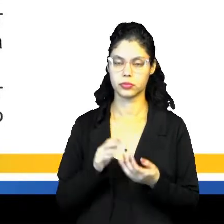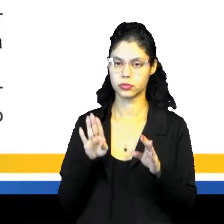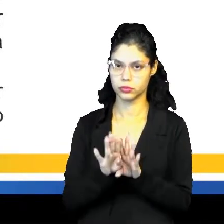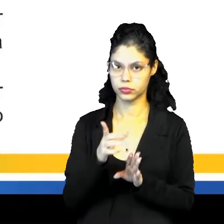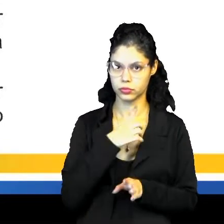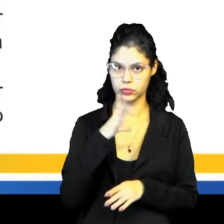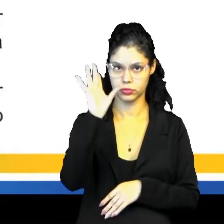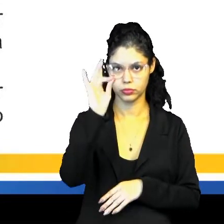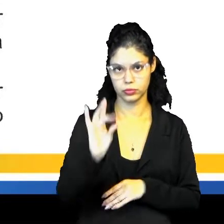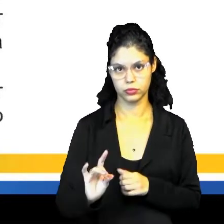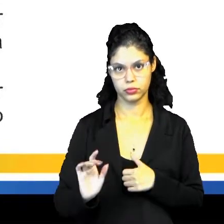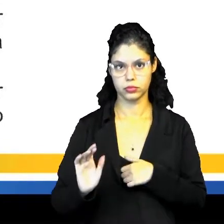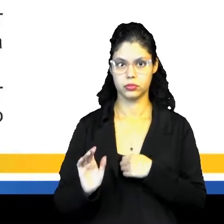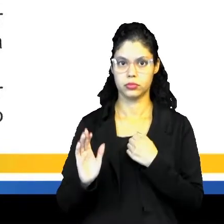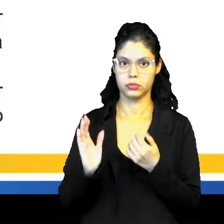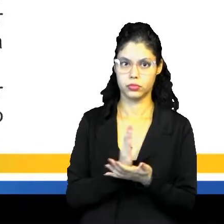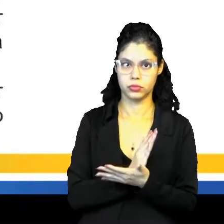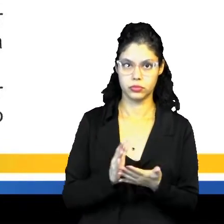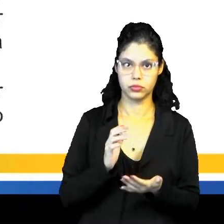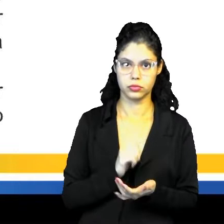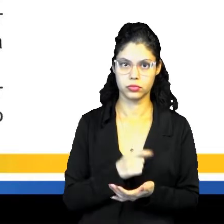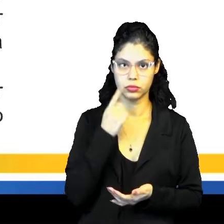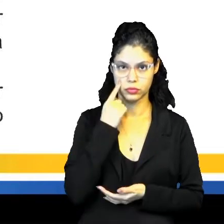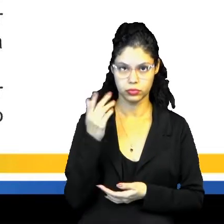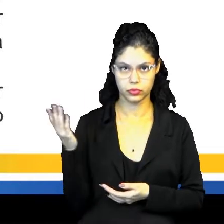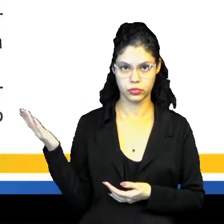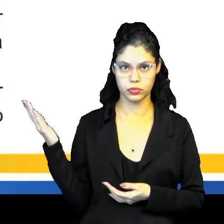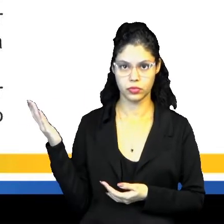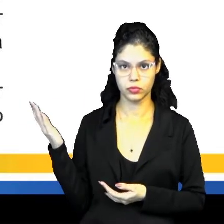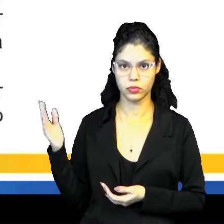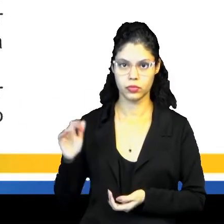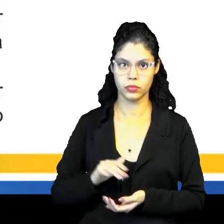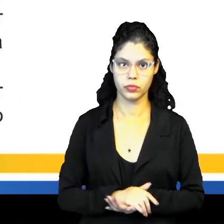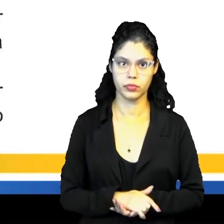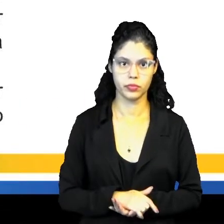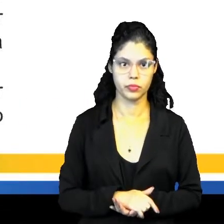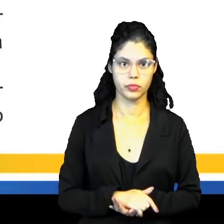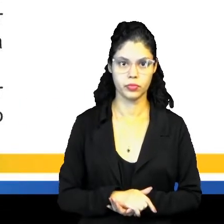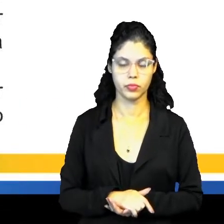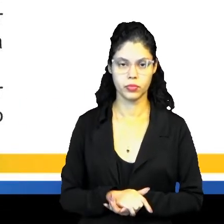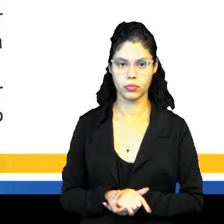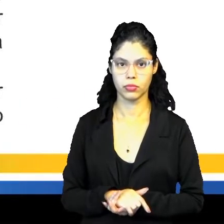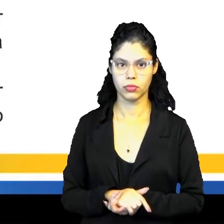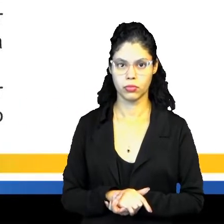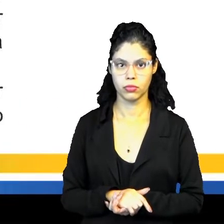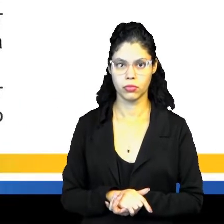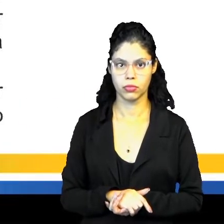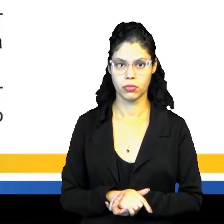temos destaque aí para algumas palavras. Observem, né?